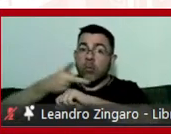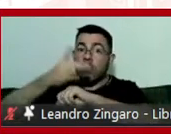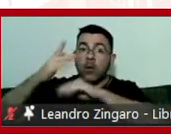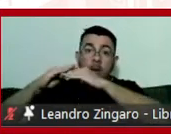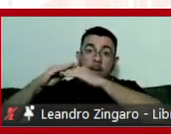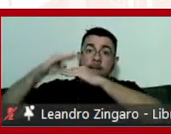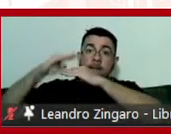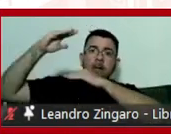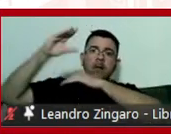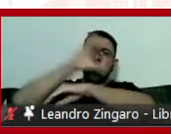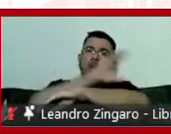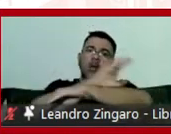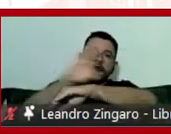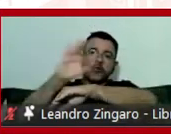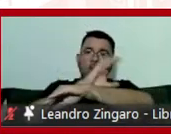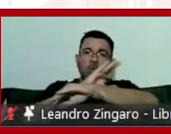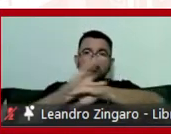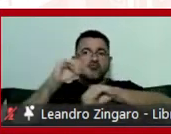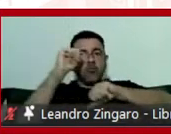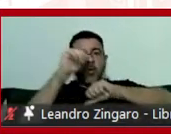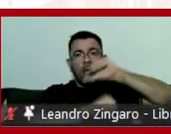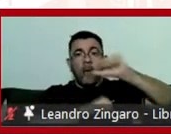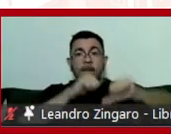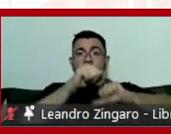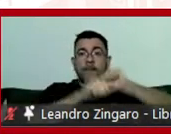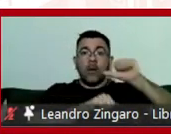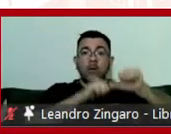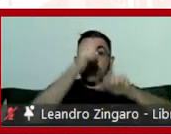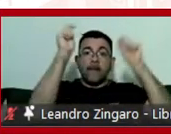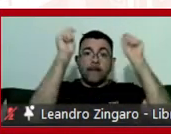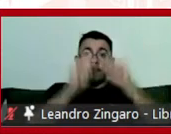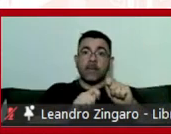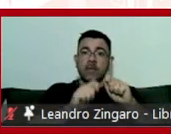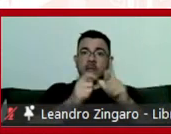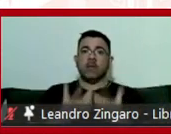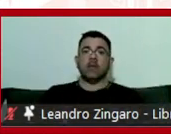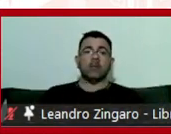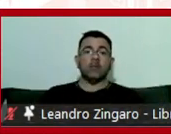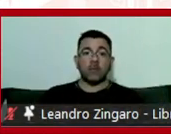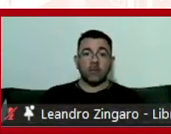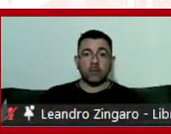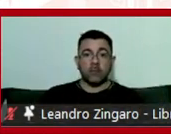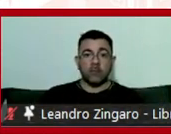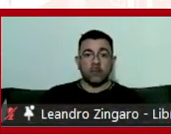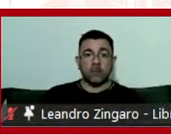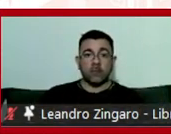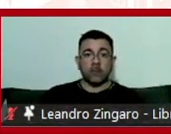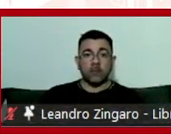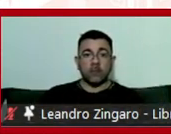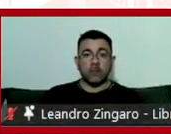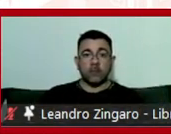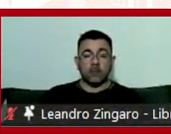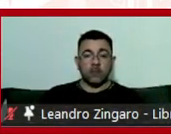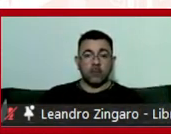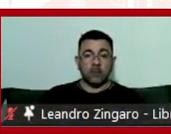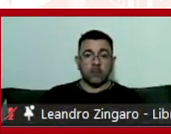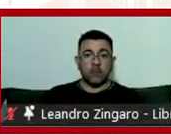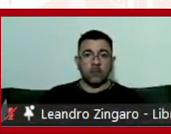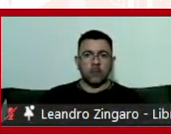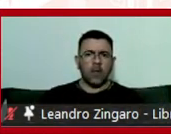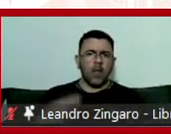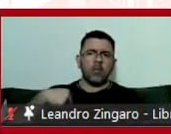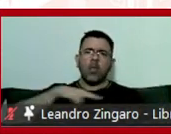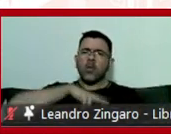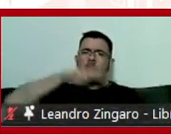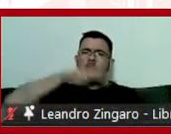cursos em virtude do que o mercado eh tá necessitando e vamos ver aqui turma o papel do estado aqui qual foi a visão vamos lá